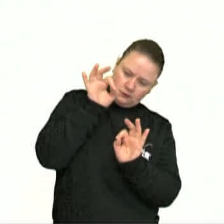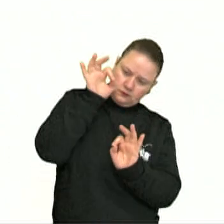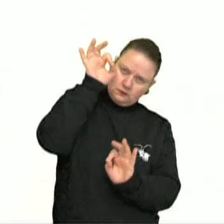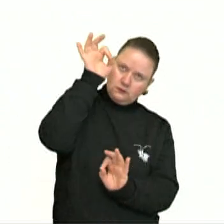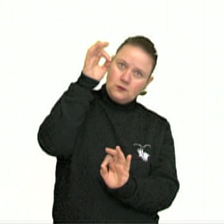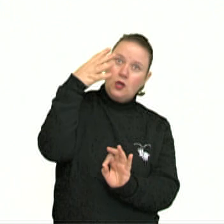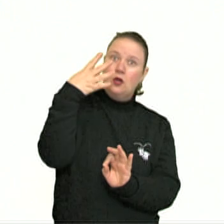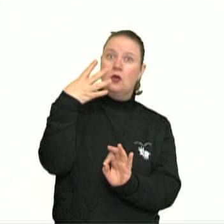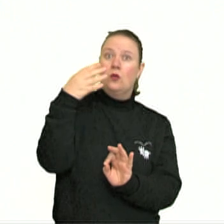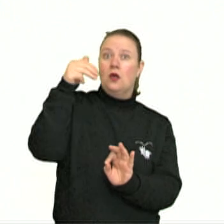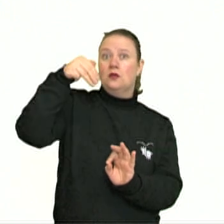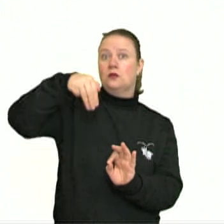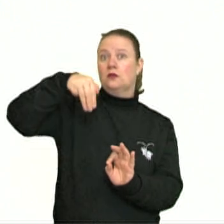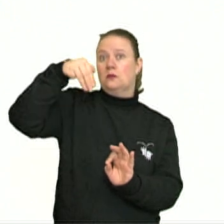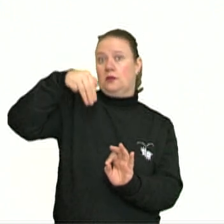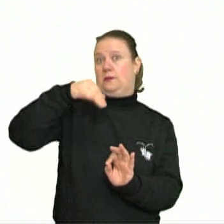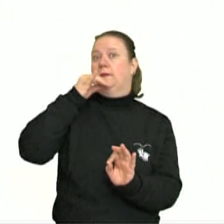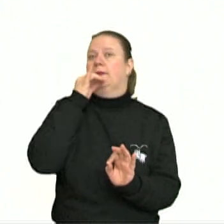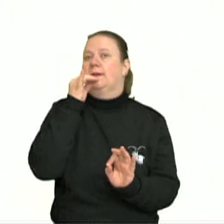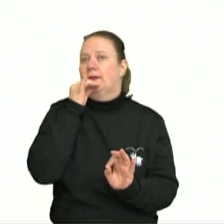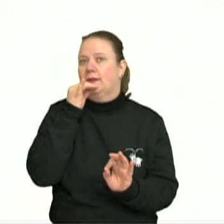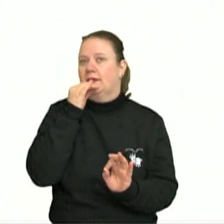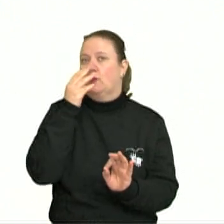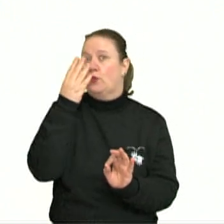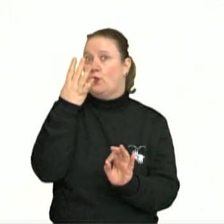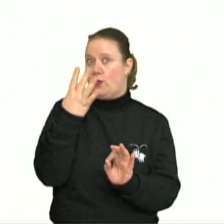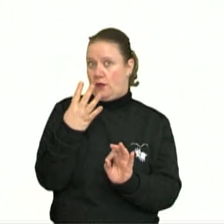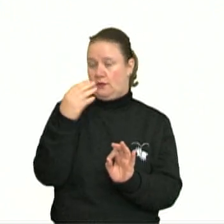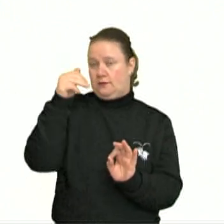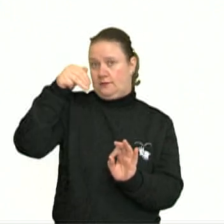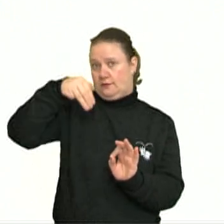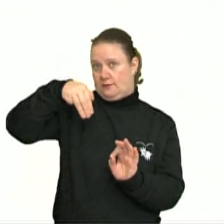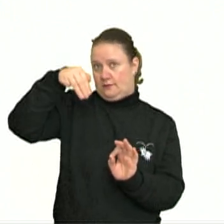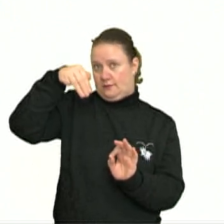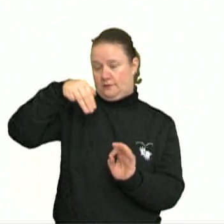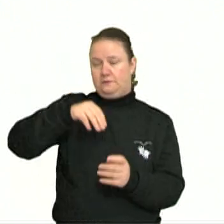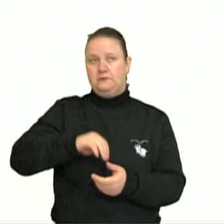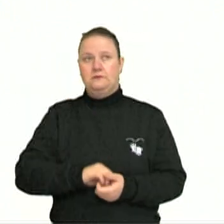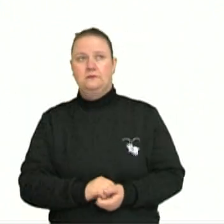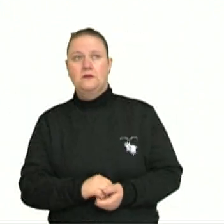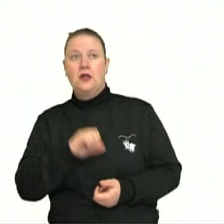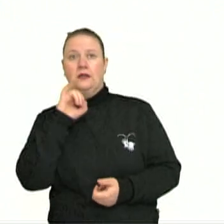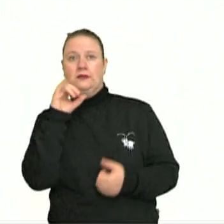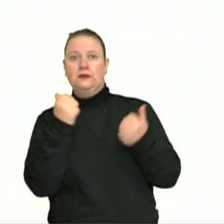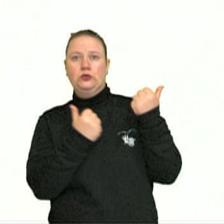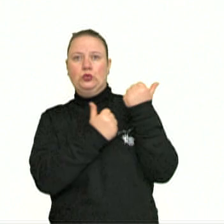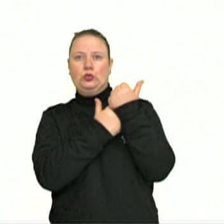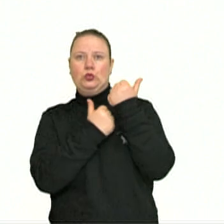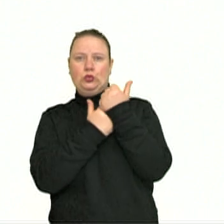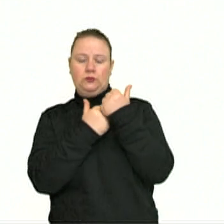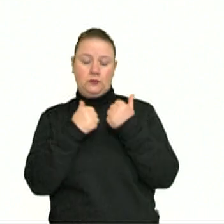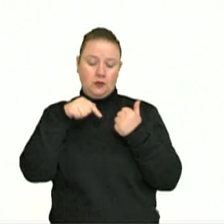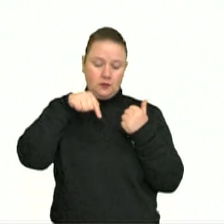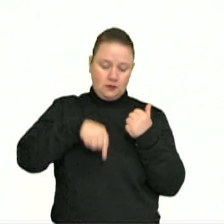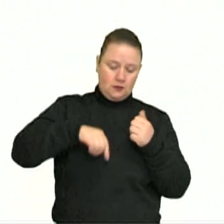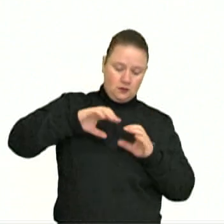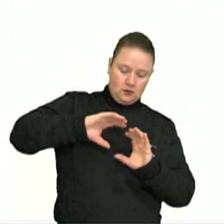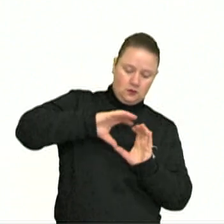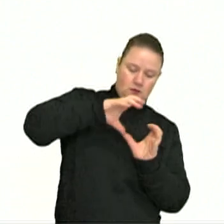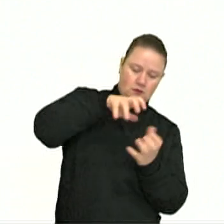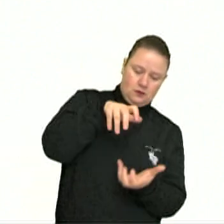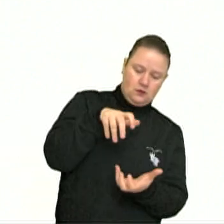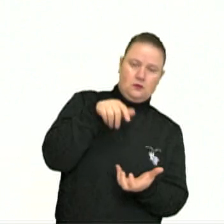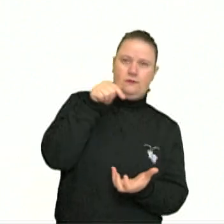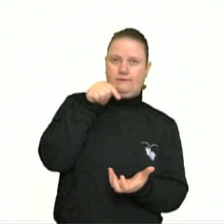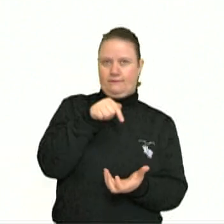4 metros. Então, o que a gente teria aqui, né, basicamente? Se você fizer uma substituição aqui na Terra, você teria isso aqui,